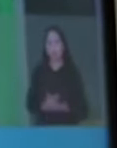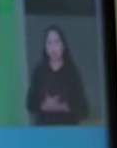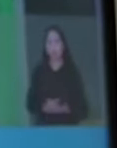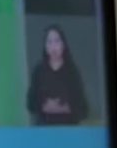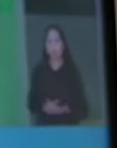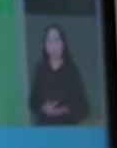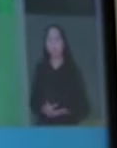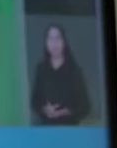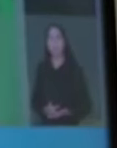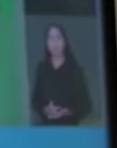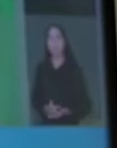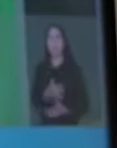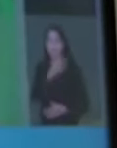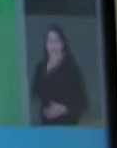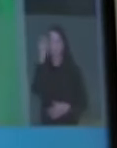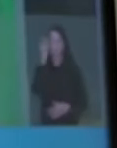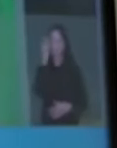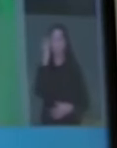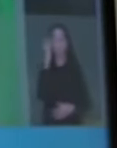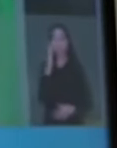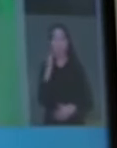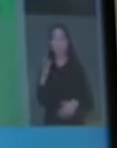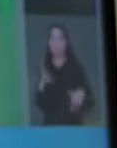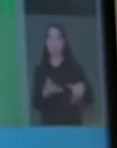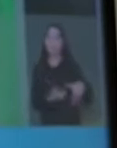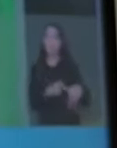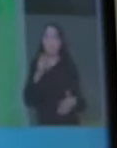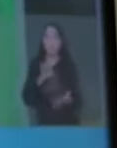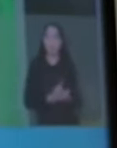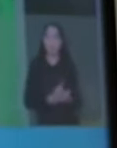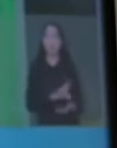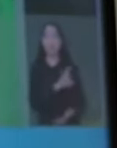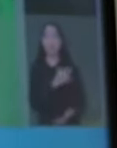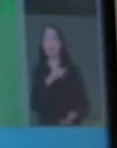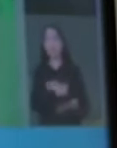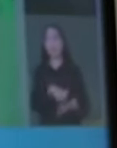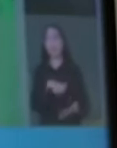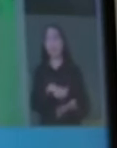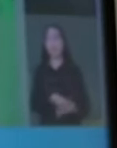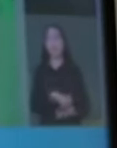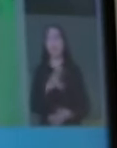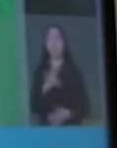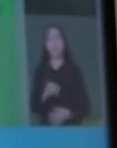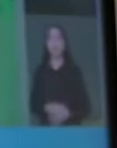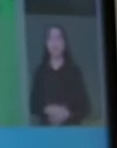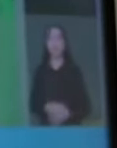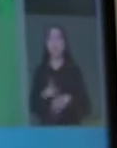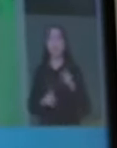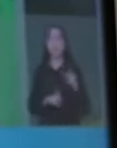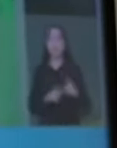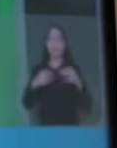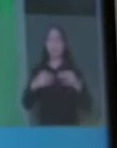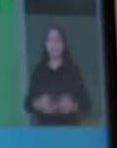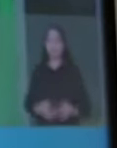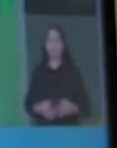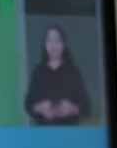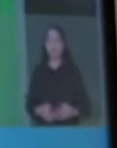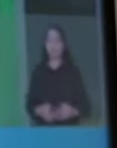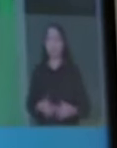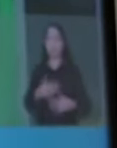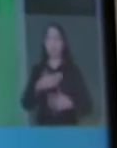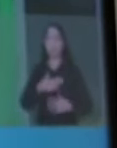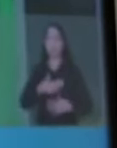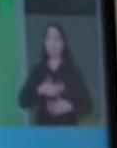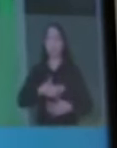de verdade esses sim sejam punidos e o cidadão honesto tenha a